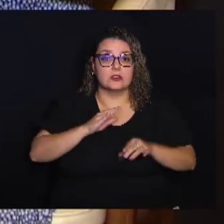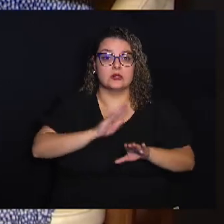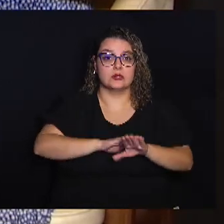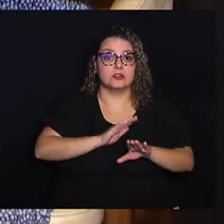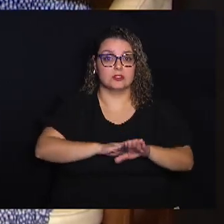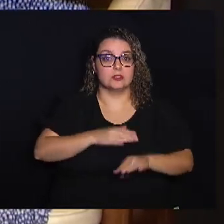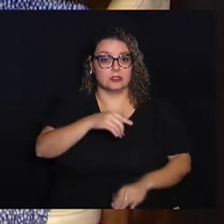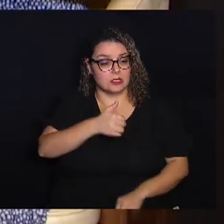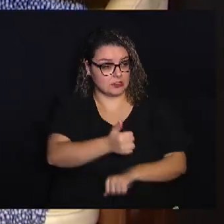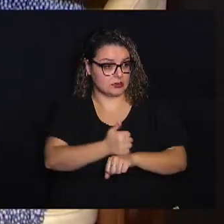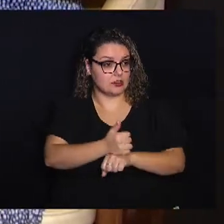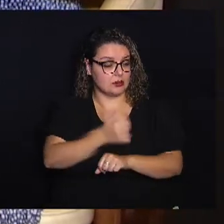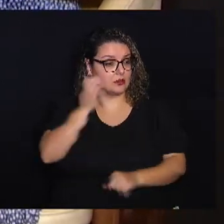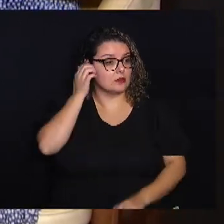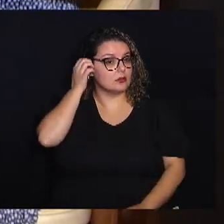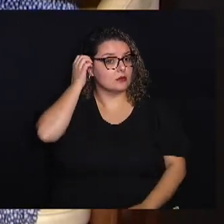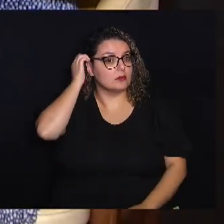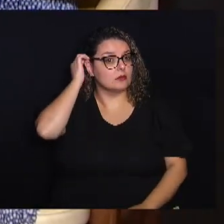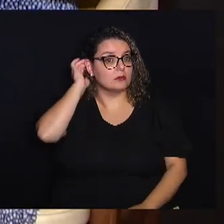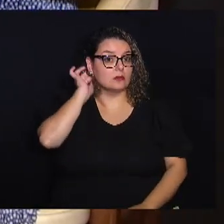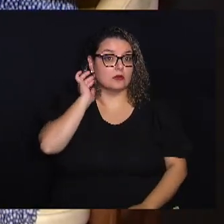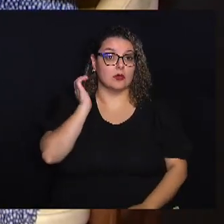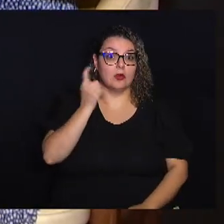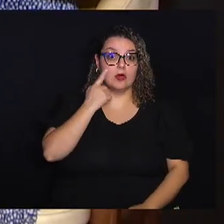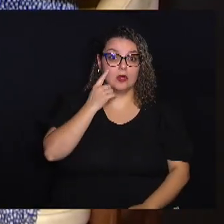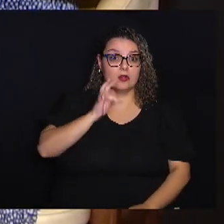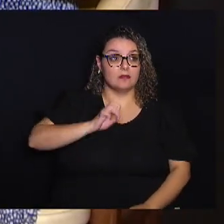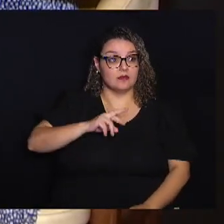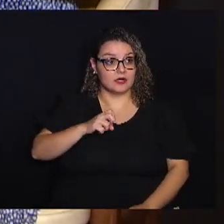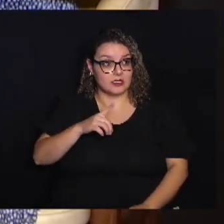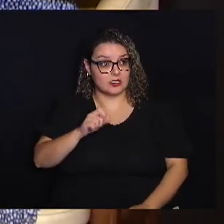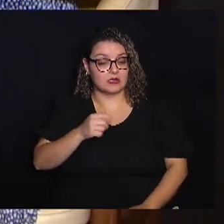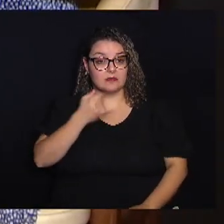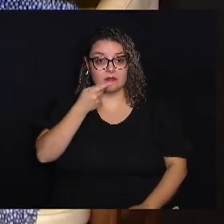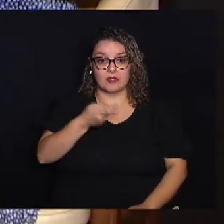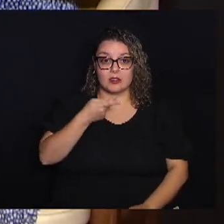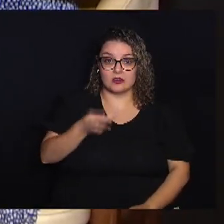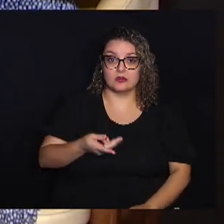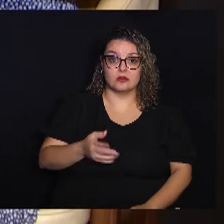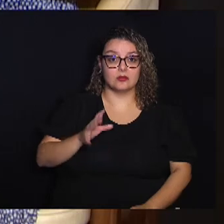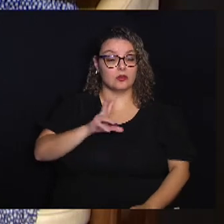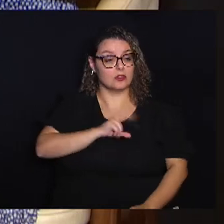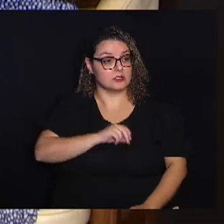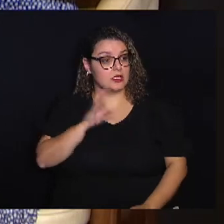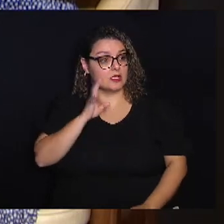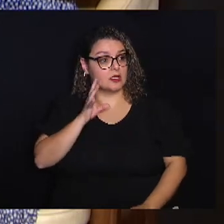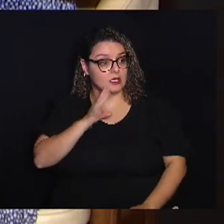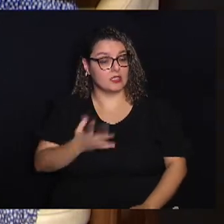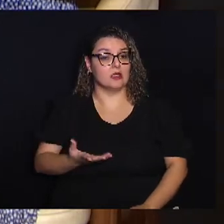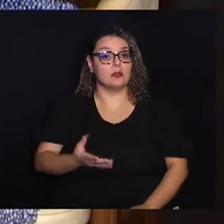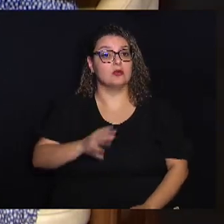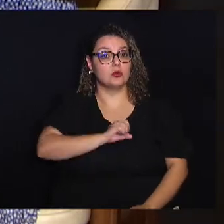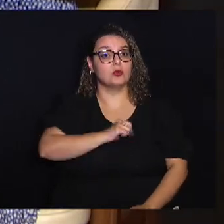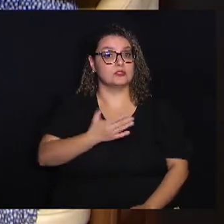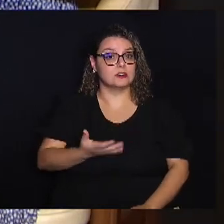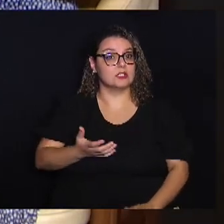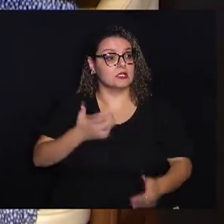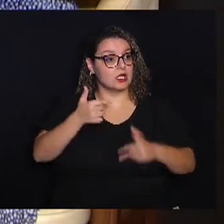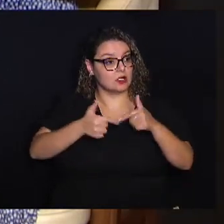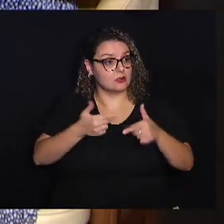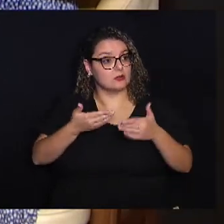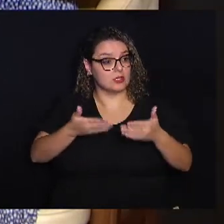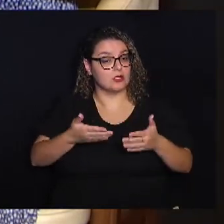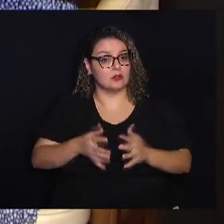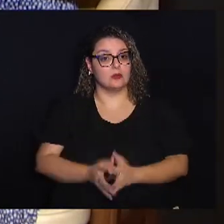nessa profissão? Tá vendo? Olha lá a Fernanda falando, puxa, que legal, que bacana, show de bola, gostei, quero trabalhar com